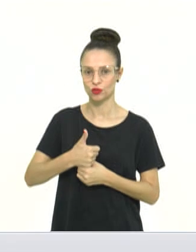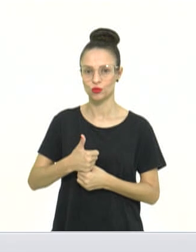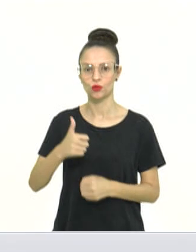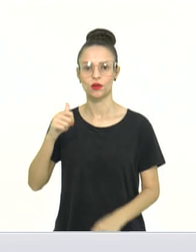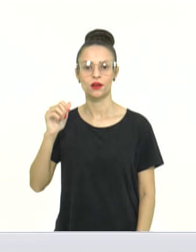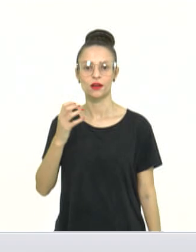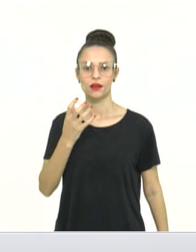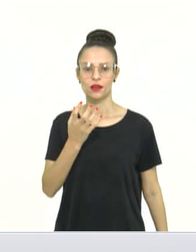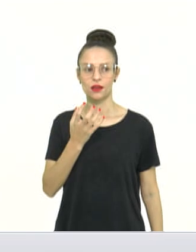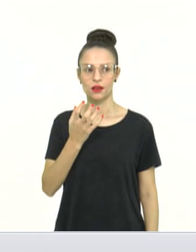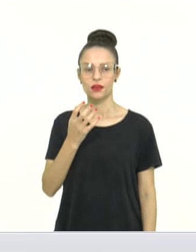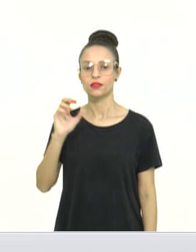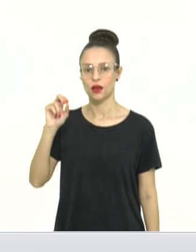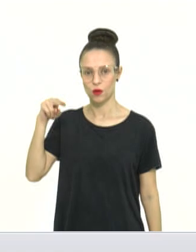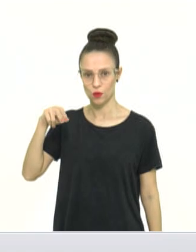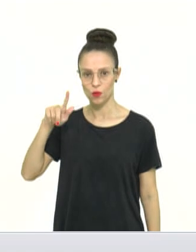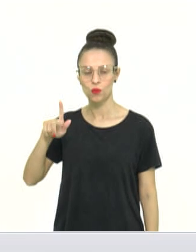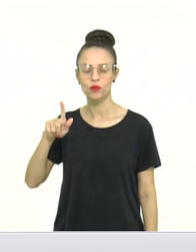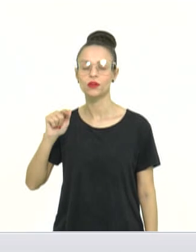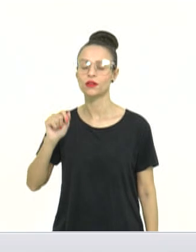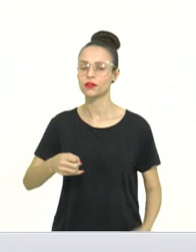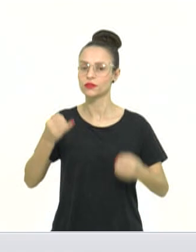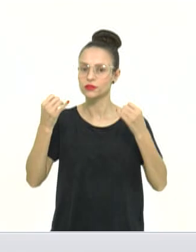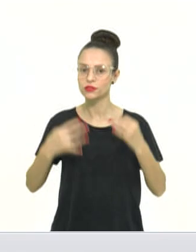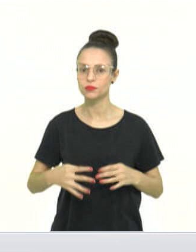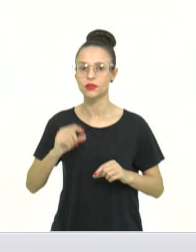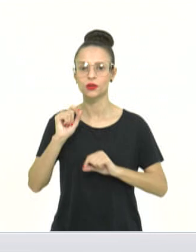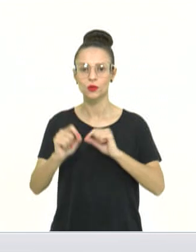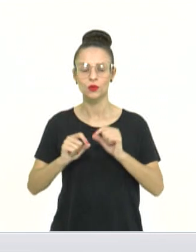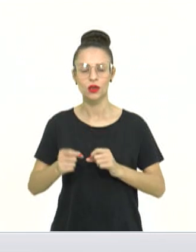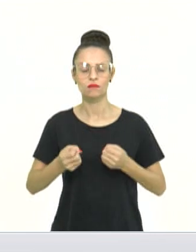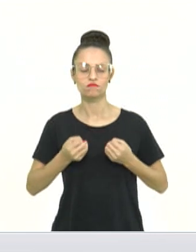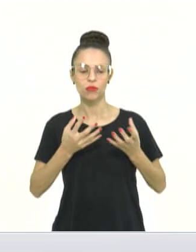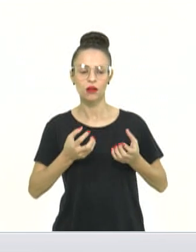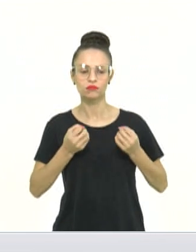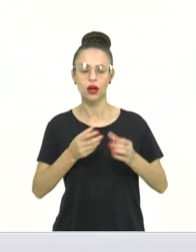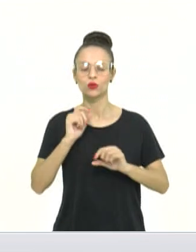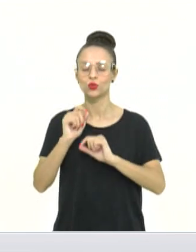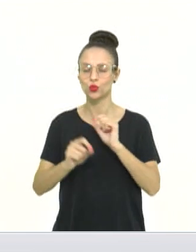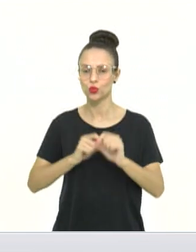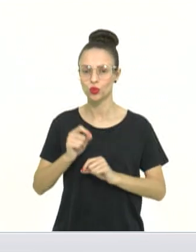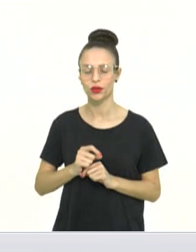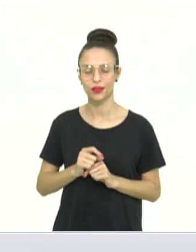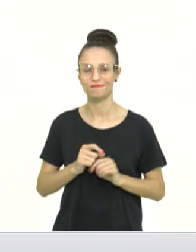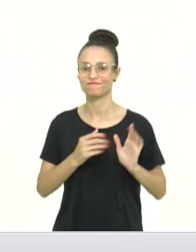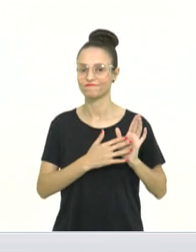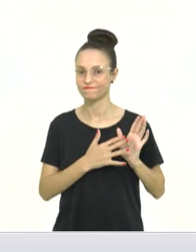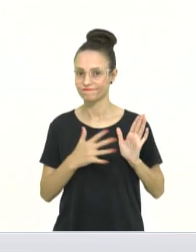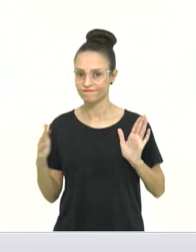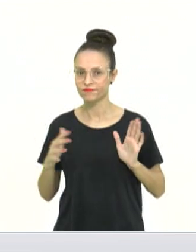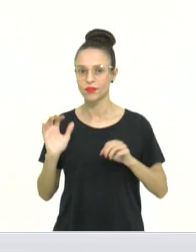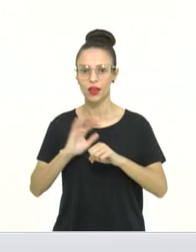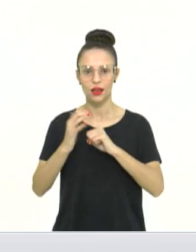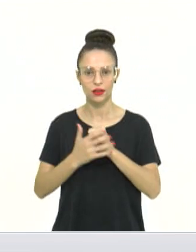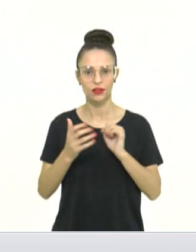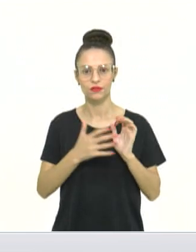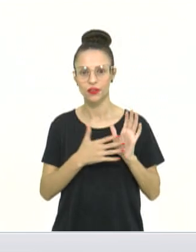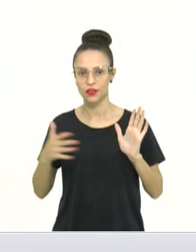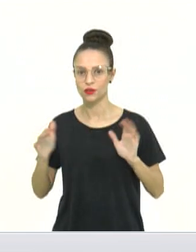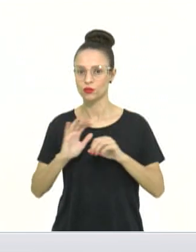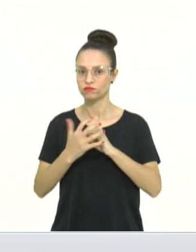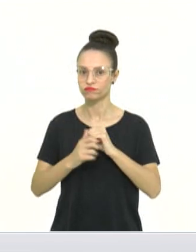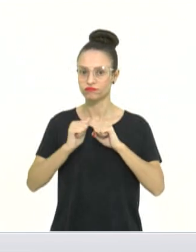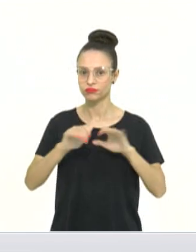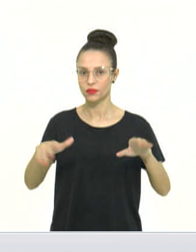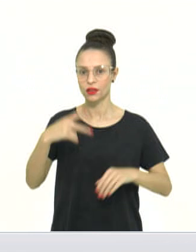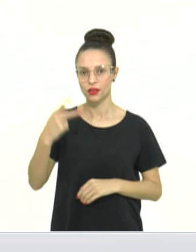Sem Dono, Vicente Defini Neto, relata à BBC News Brasil que desde o agravamento da pandemia no Brasil,